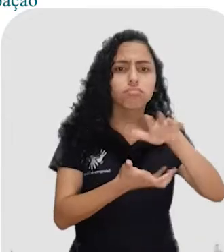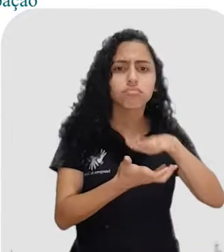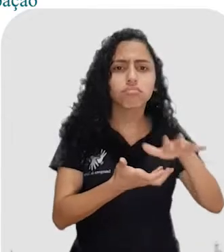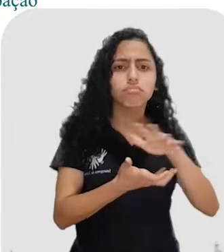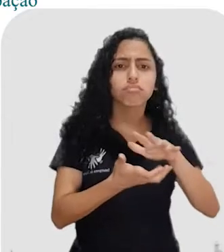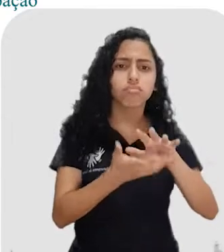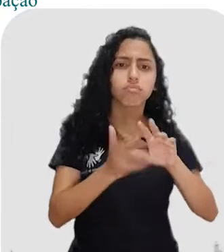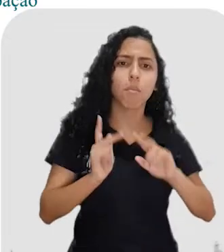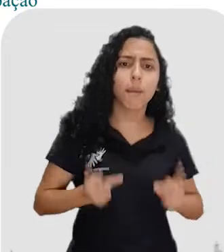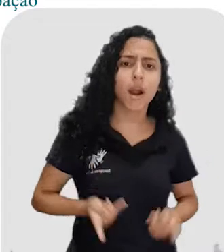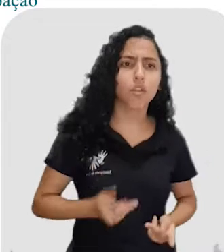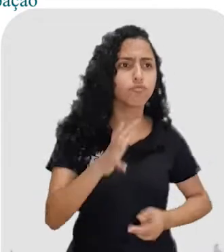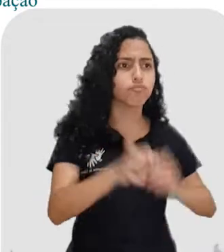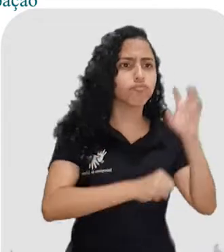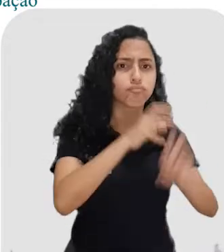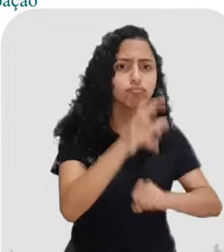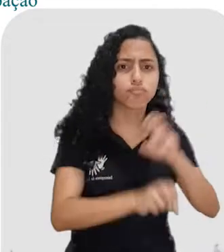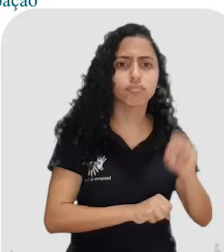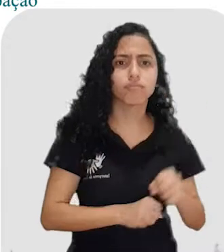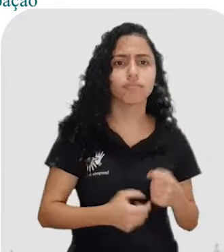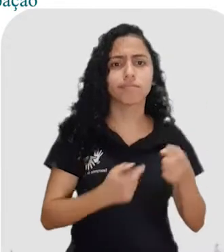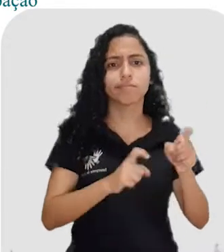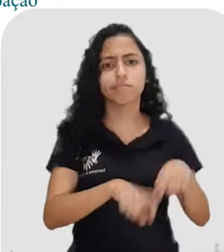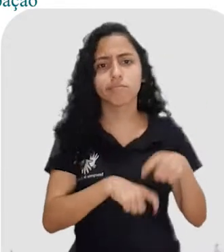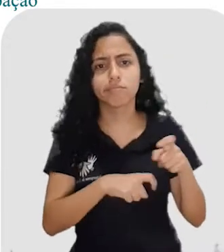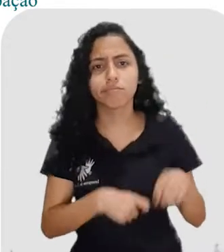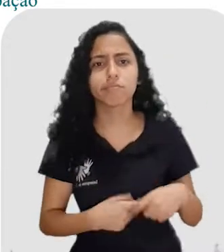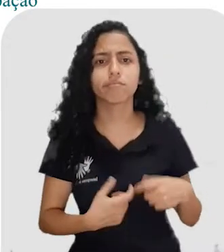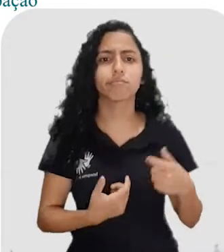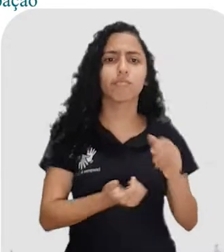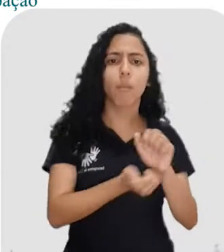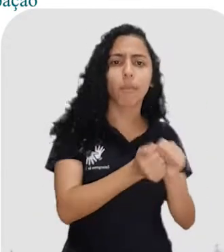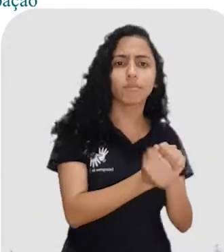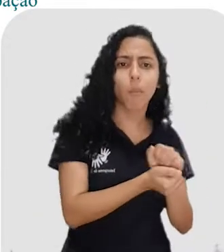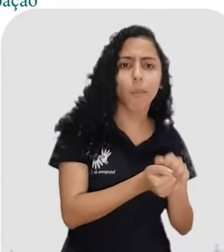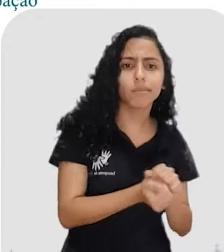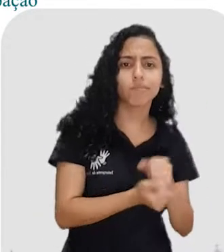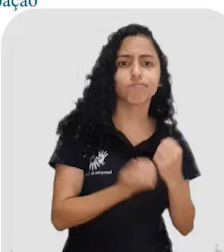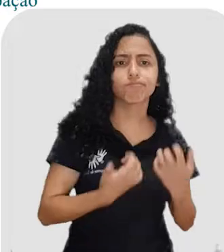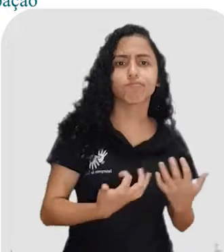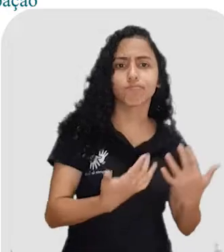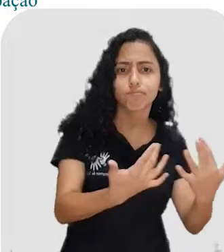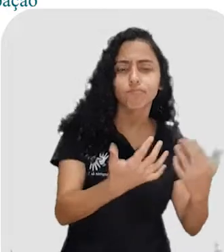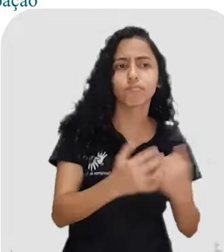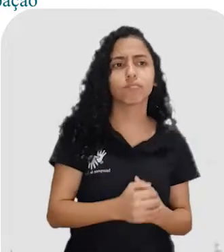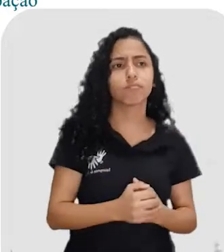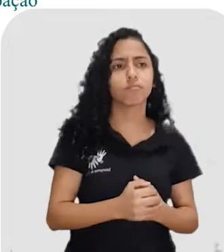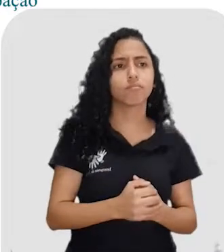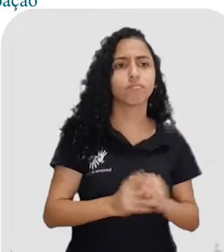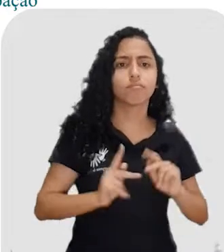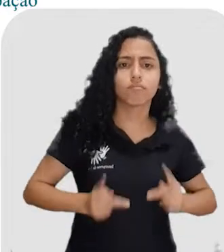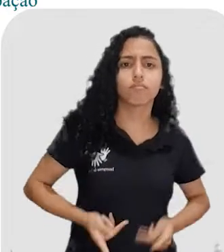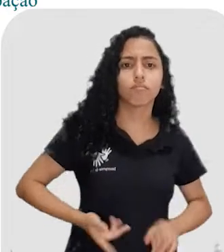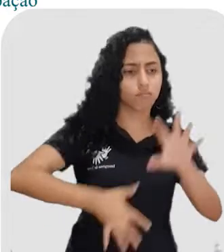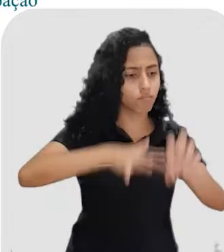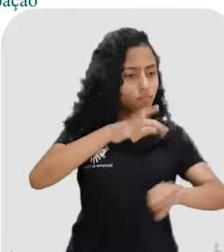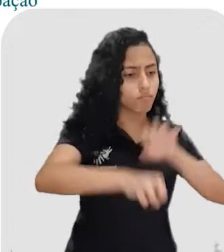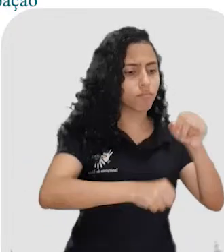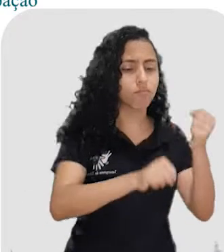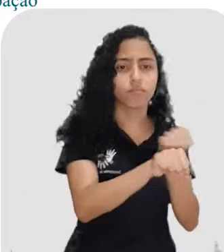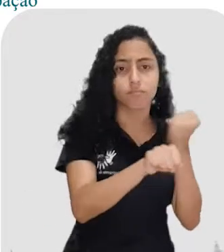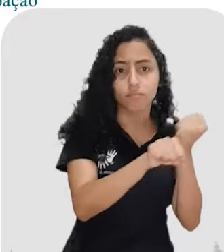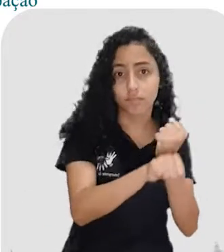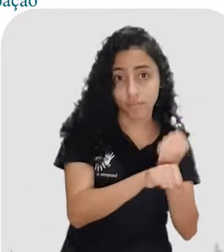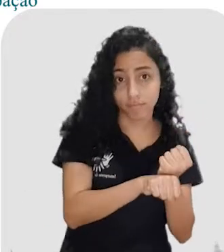marcadas por ecossistemas ou por formas de uso antrópico, né? Agricultura, pastagem, ocupação,